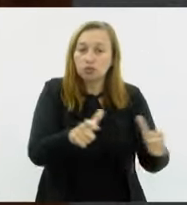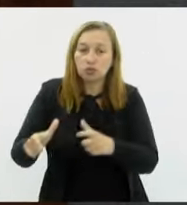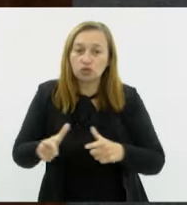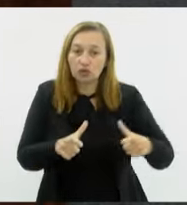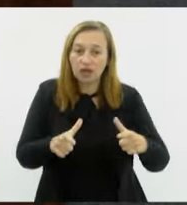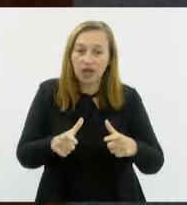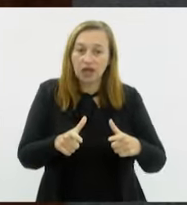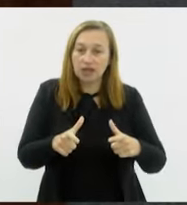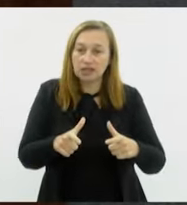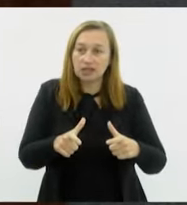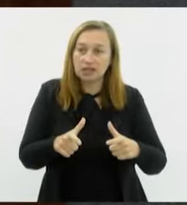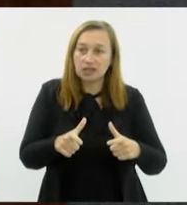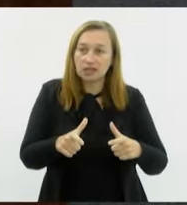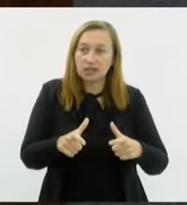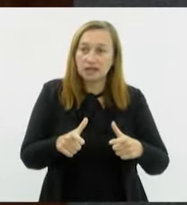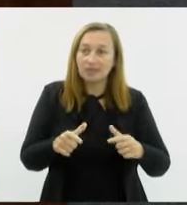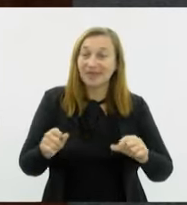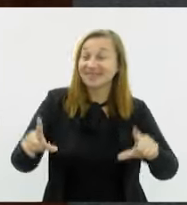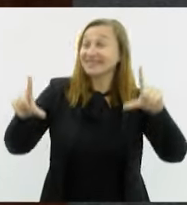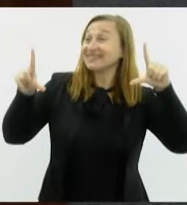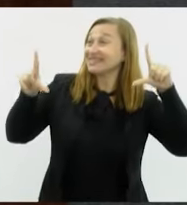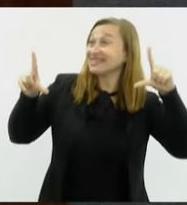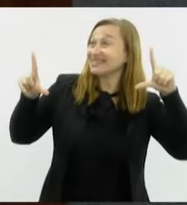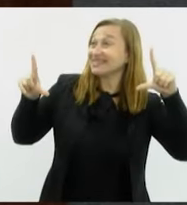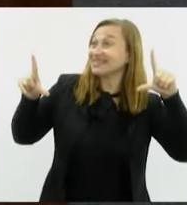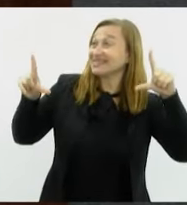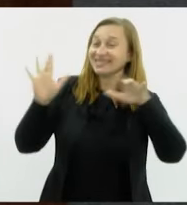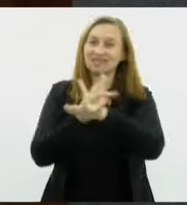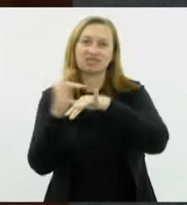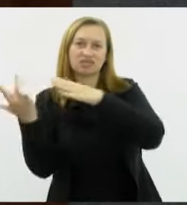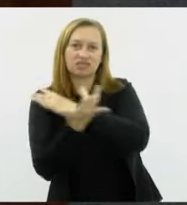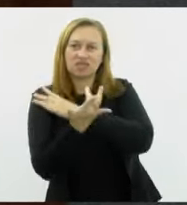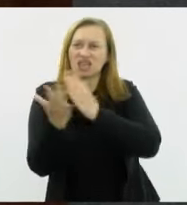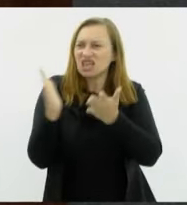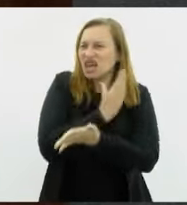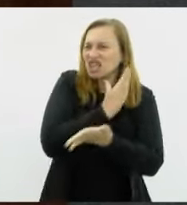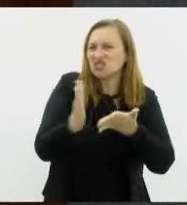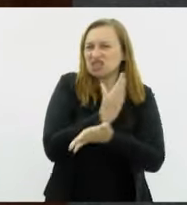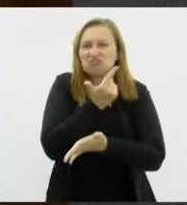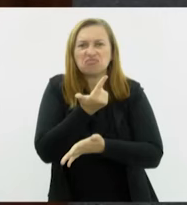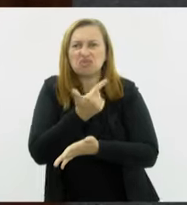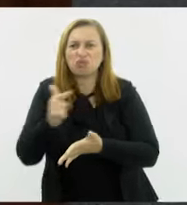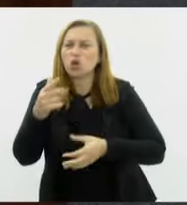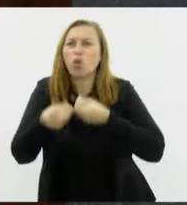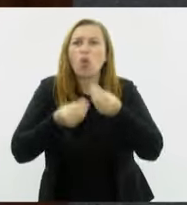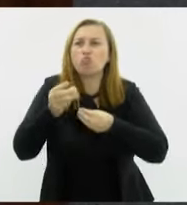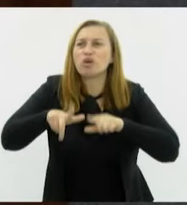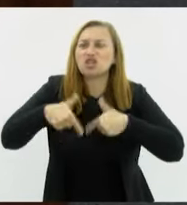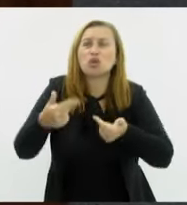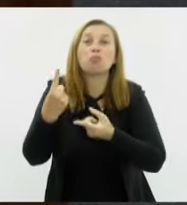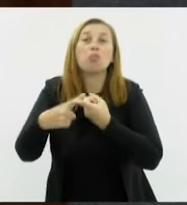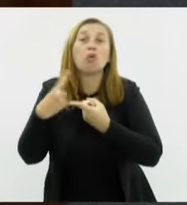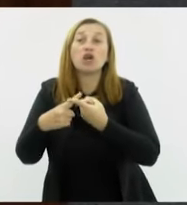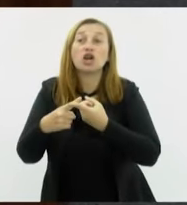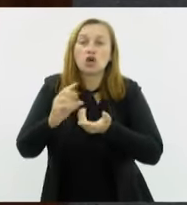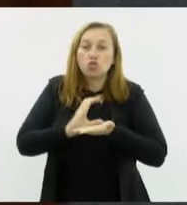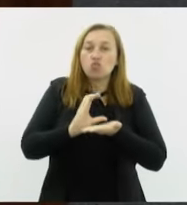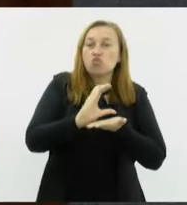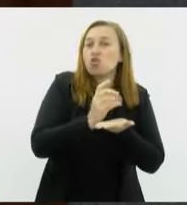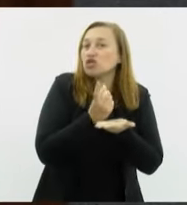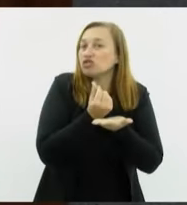redes sociais. E muitas vezes sem ter como agir, por quê? Os recursos que